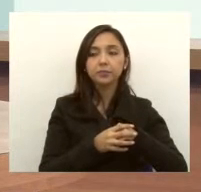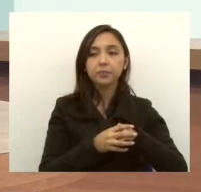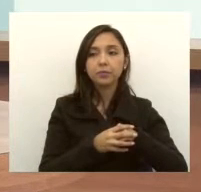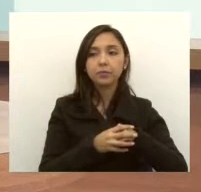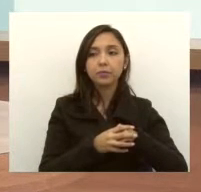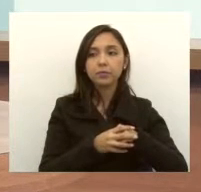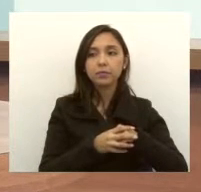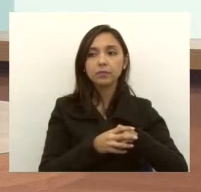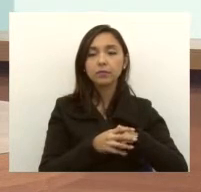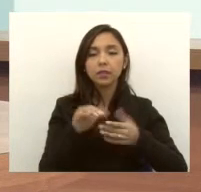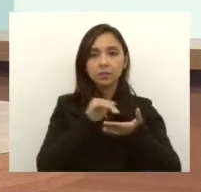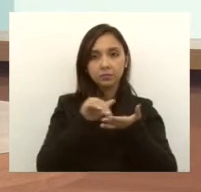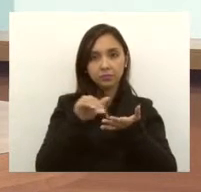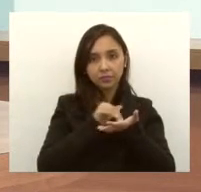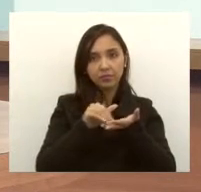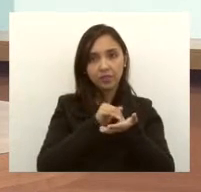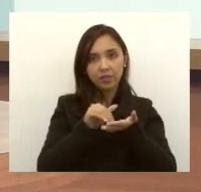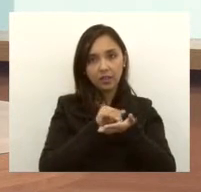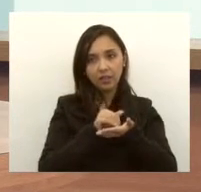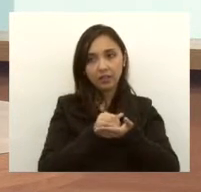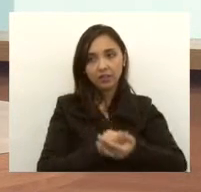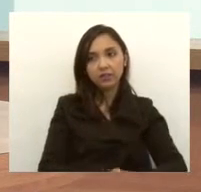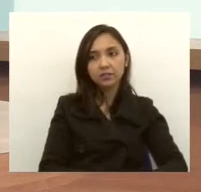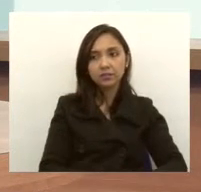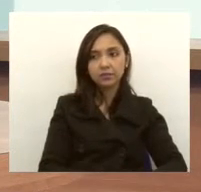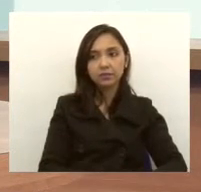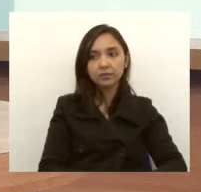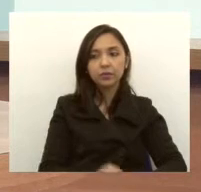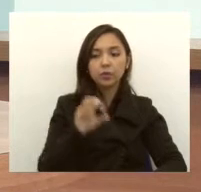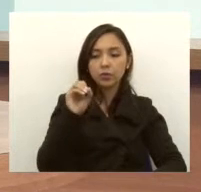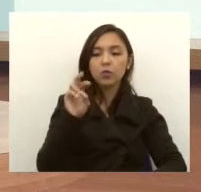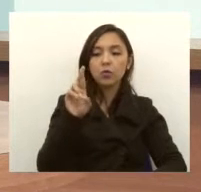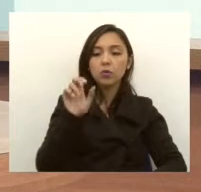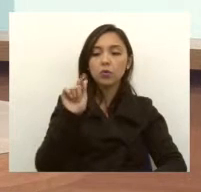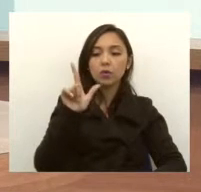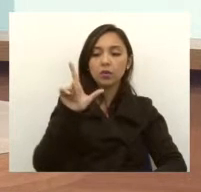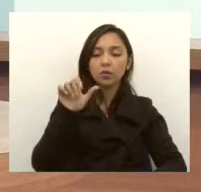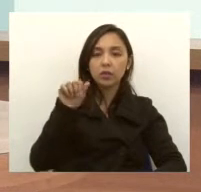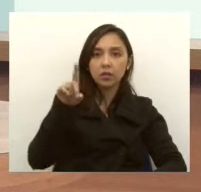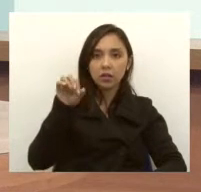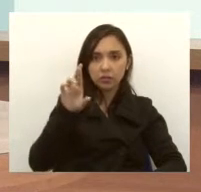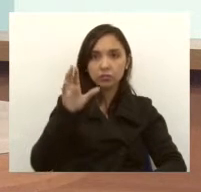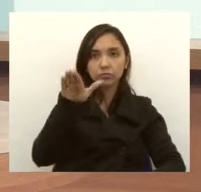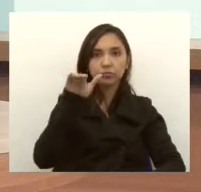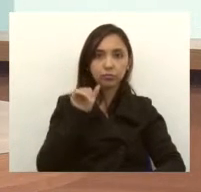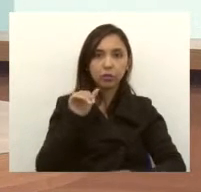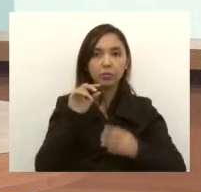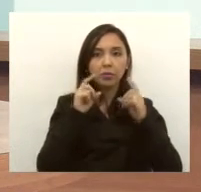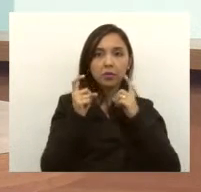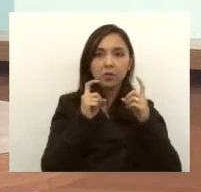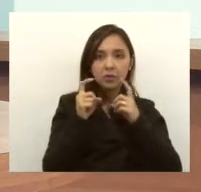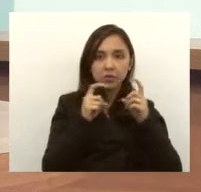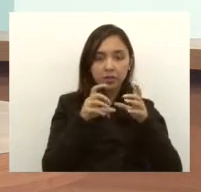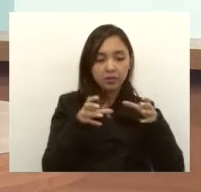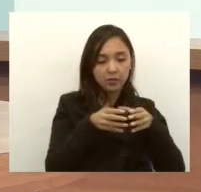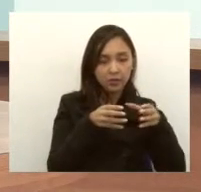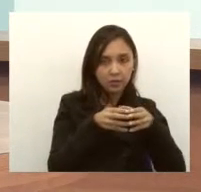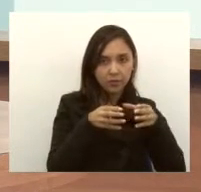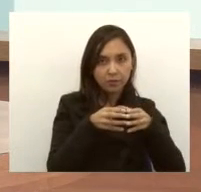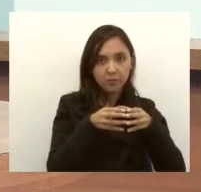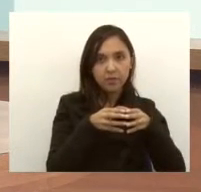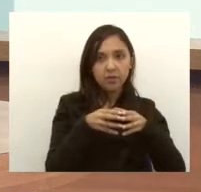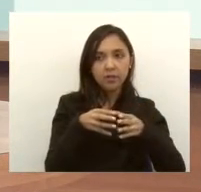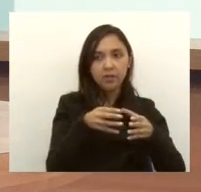o secretário Orlando Fantasini chamou uma reunião hoje com os vereadores, com a comissão